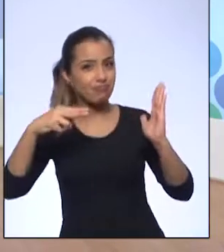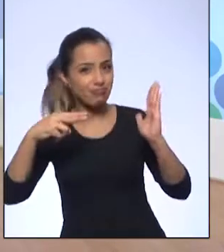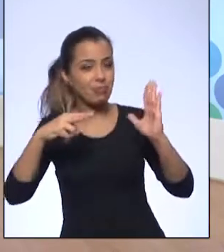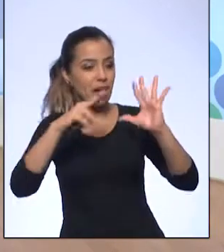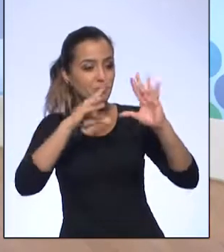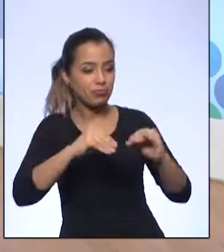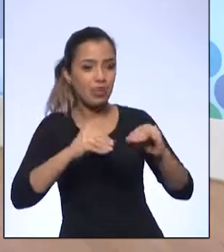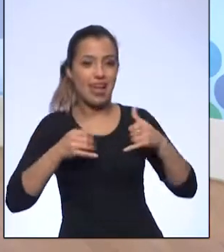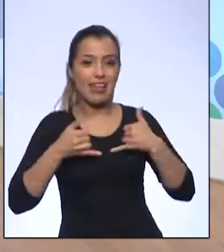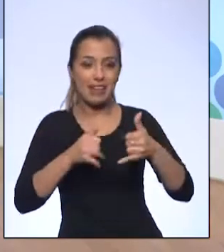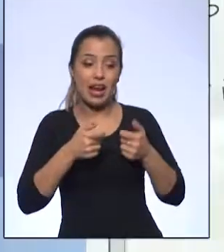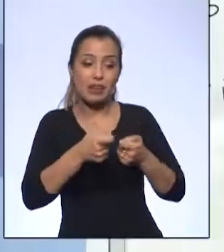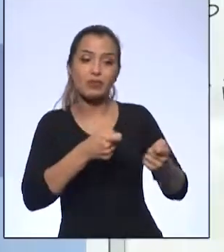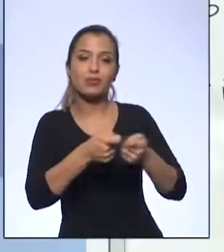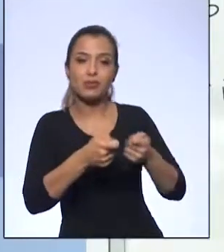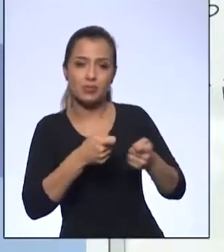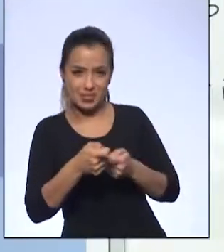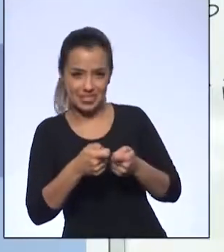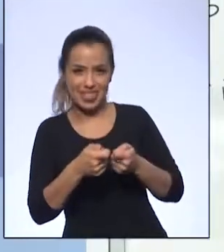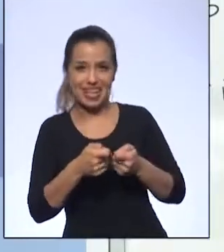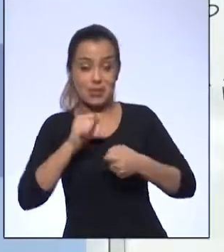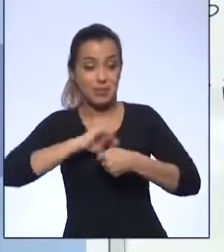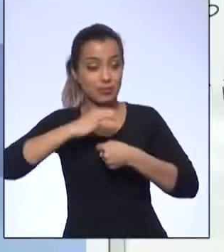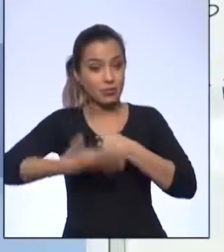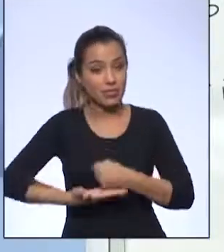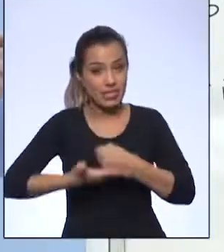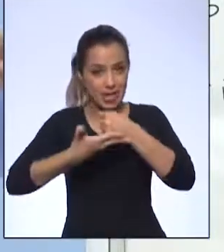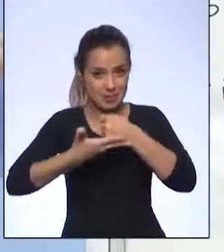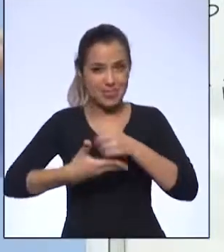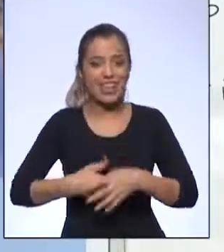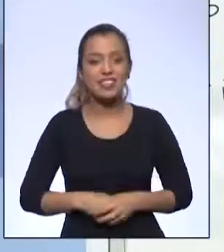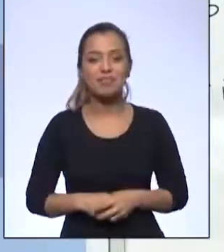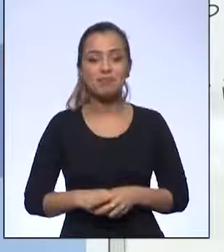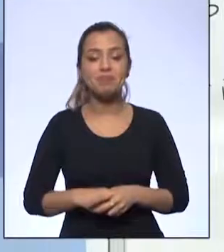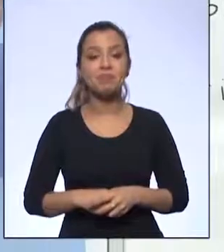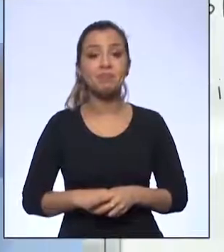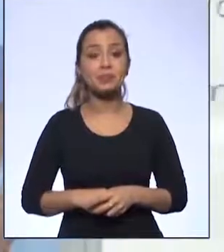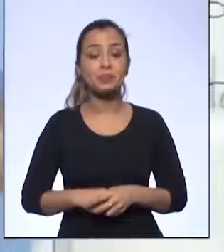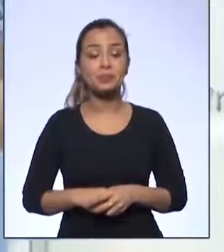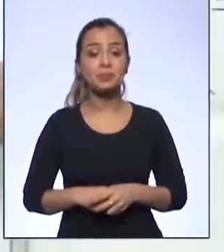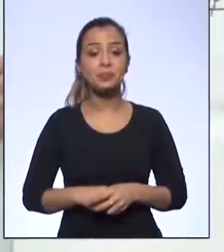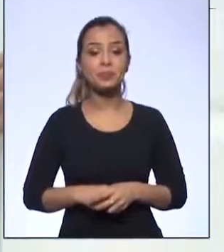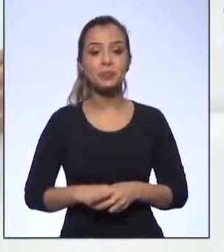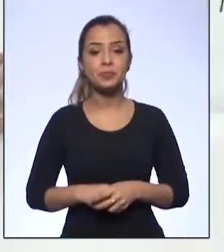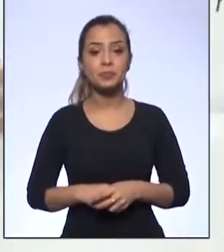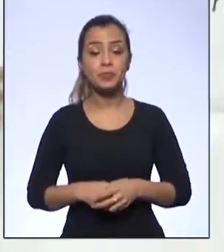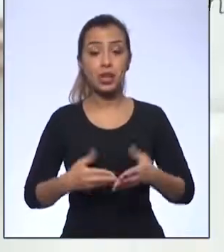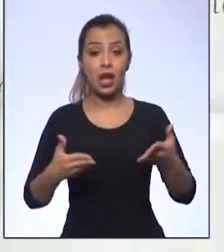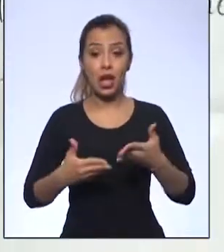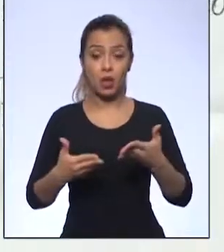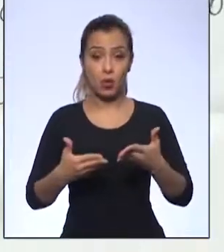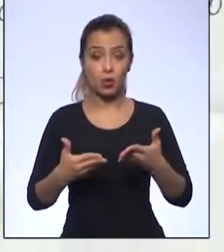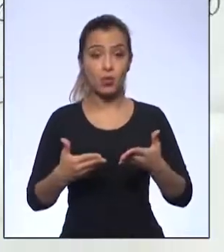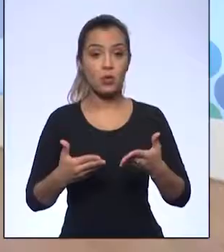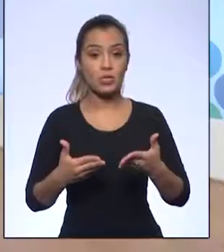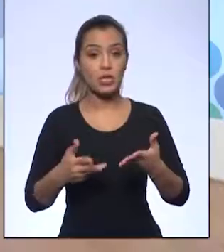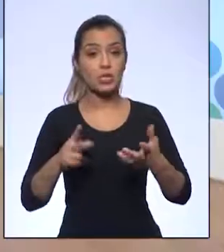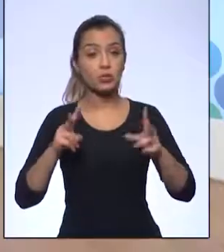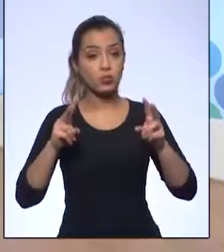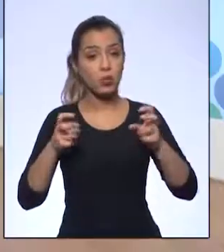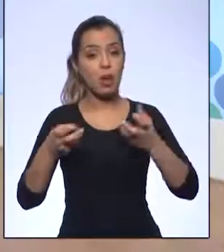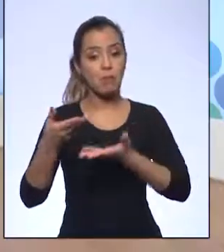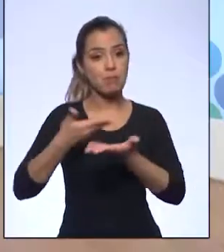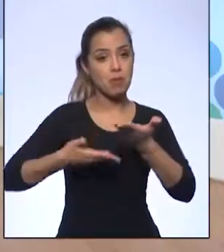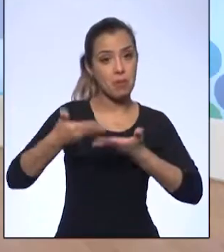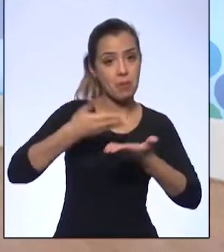gente ter uma vida mais sustentável, né? Voltando aqui fazer um comentário sobre outras interações que vocês